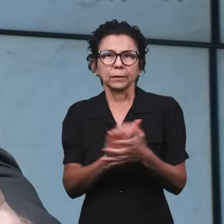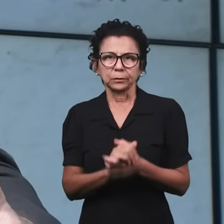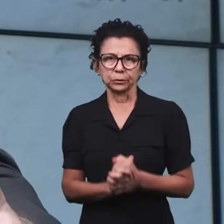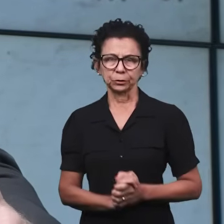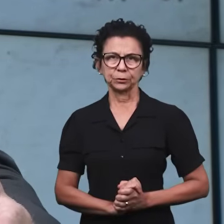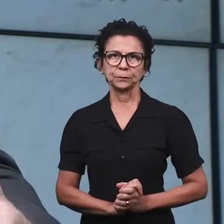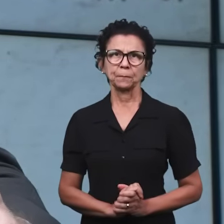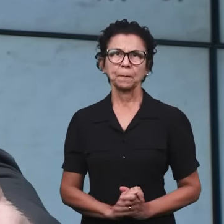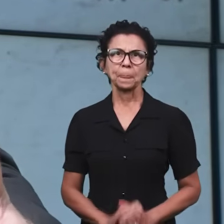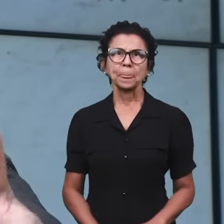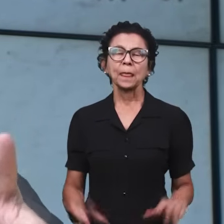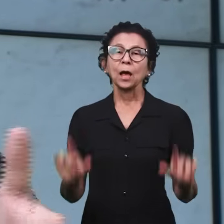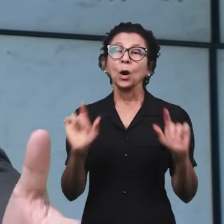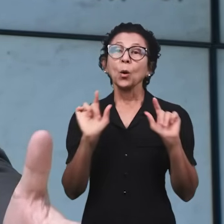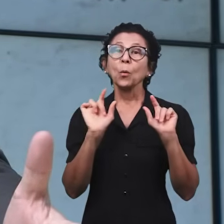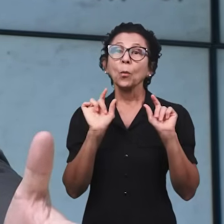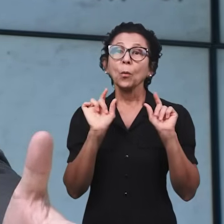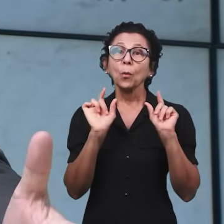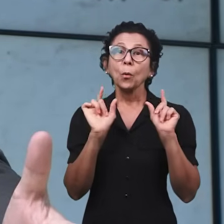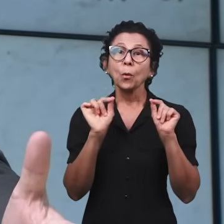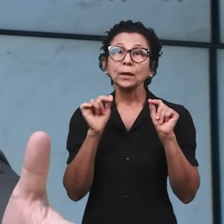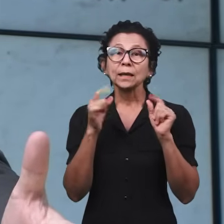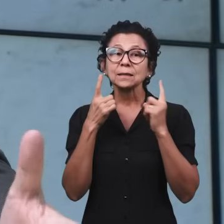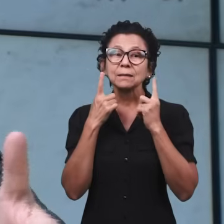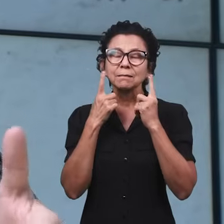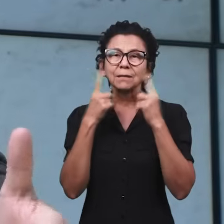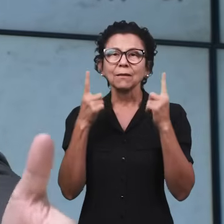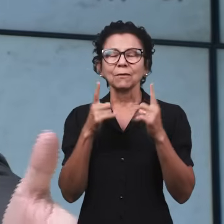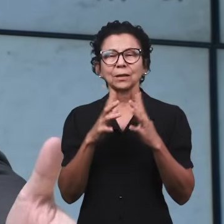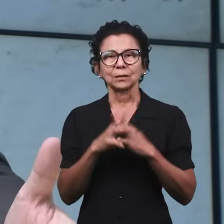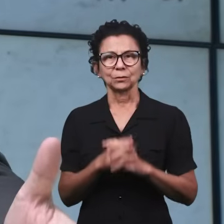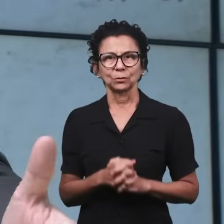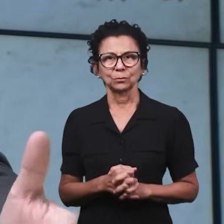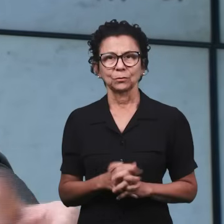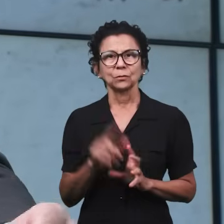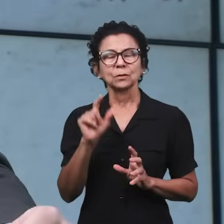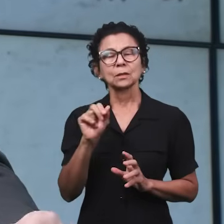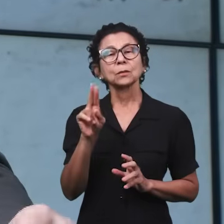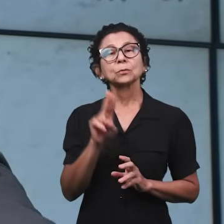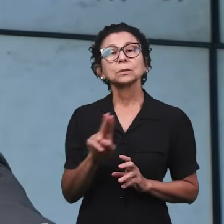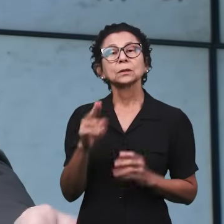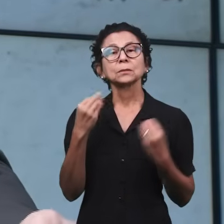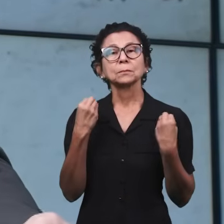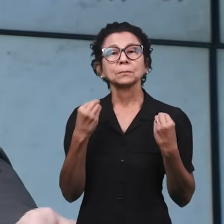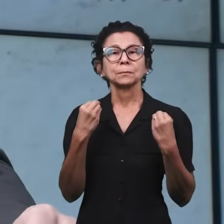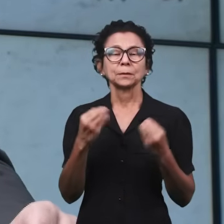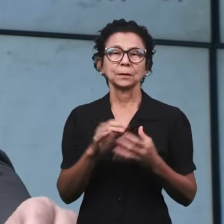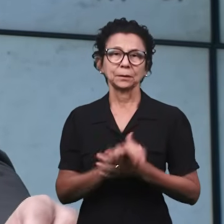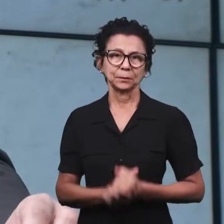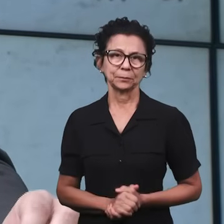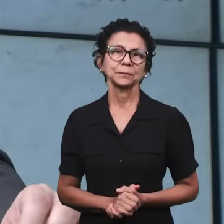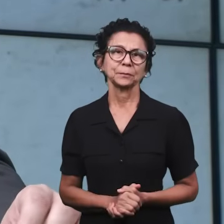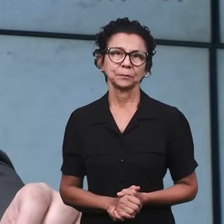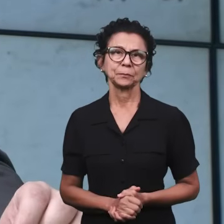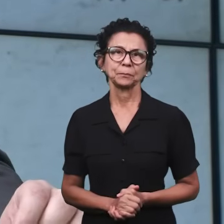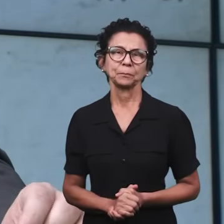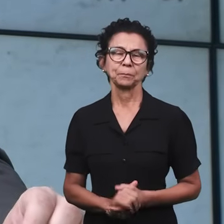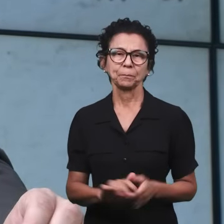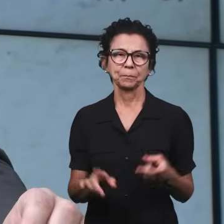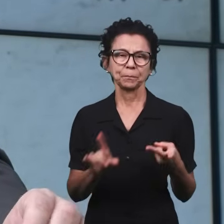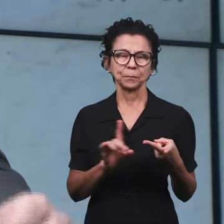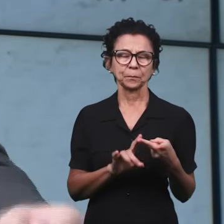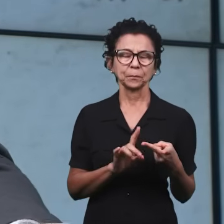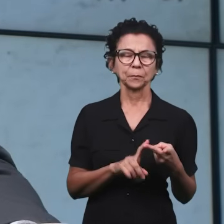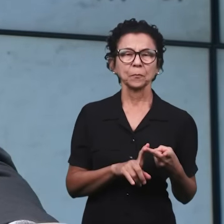O detalhe é o que está se fazendo diante da tela, o objetivo do uso. Então, esse é um ponto. Um